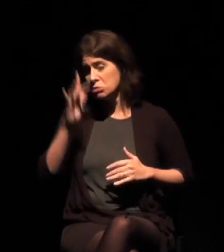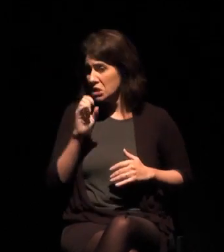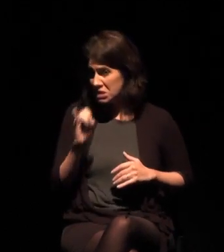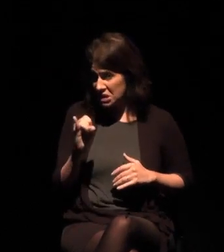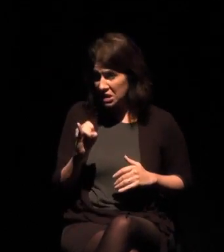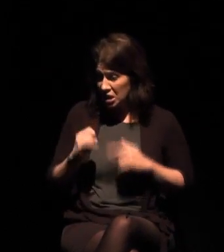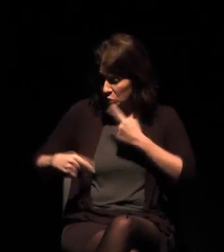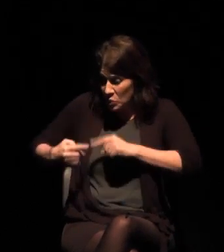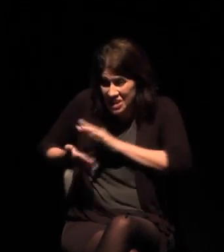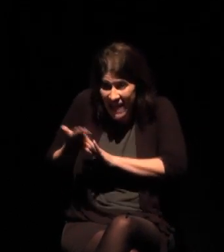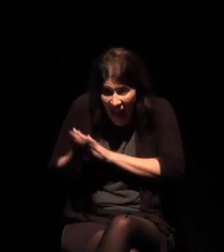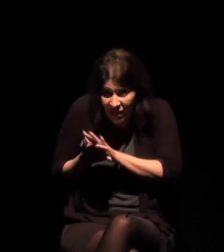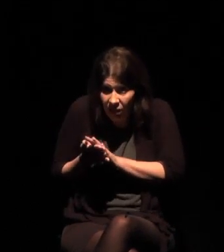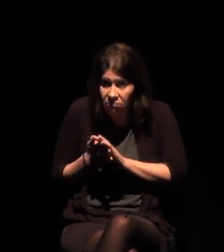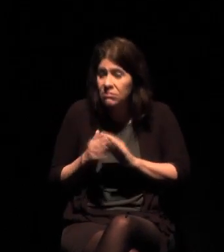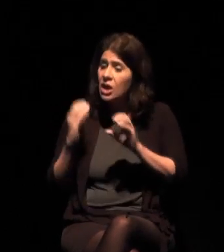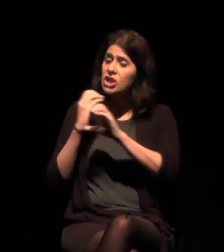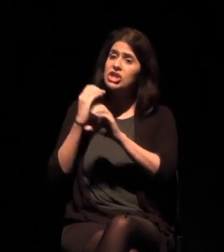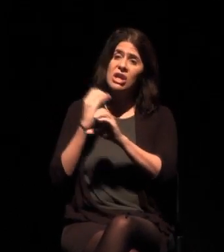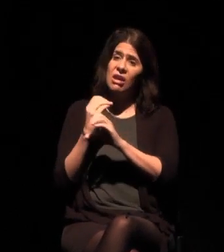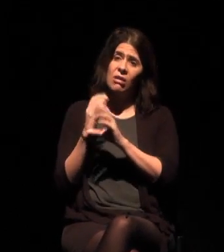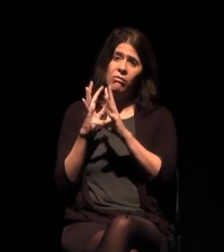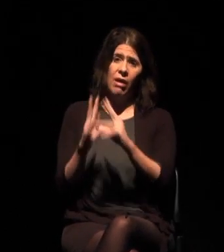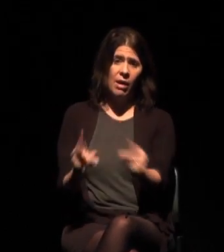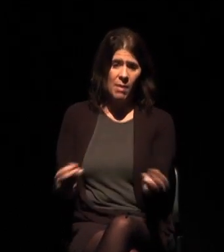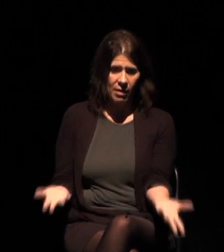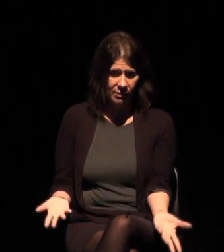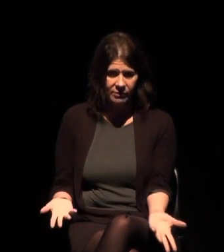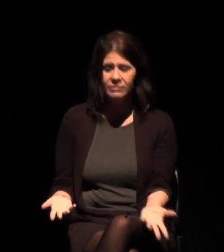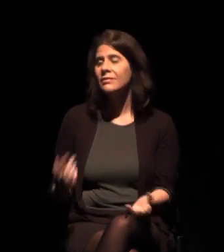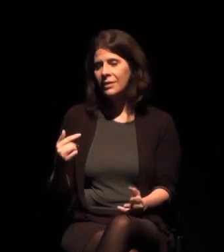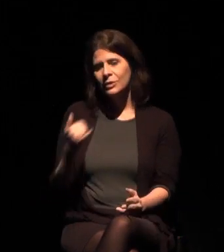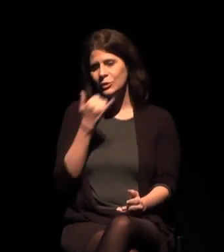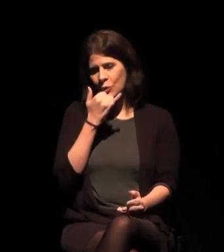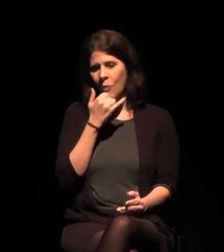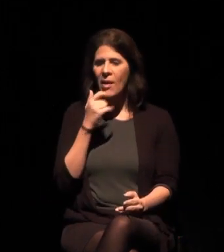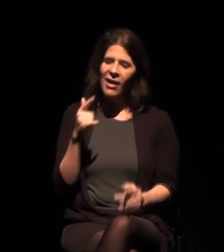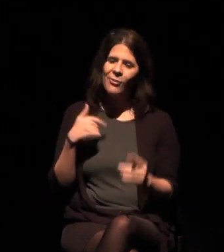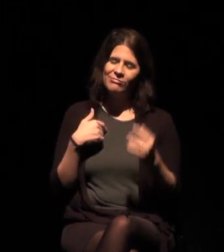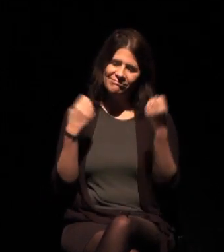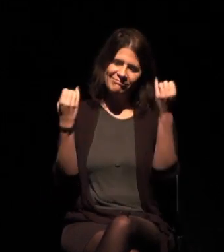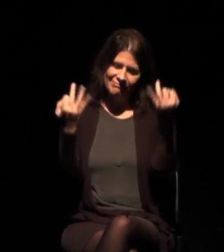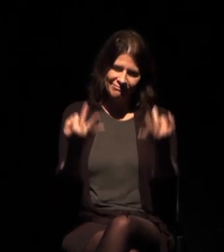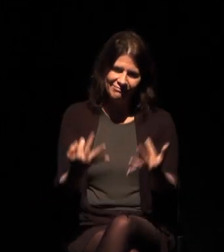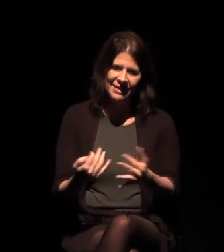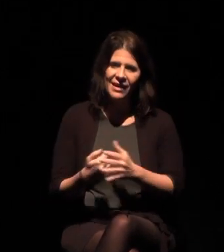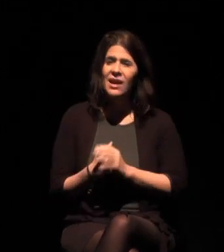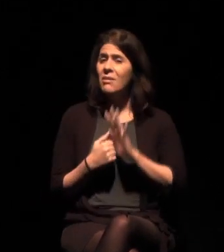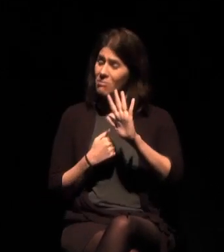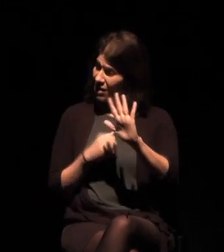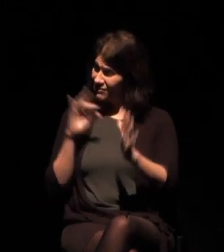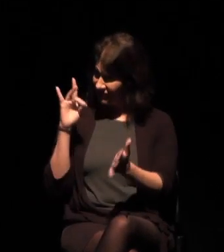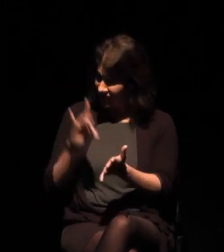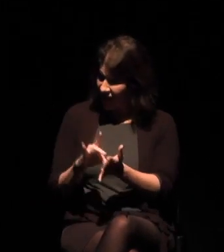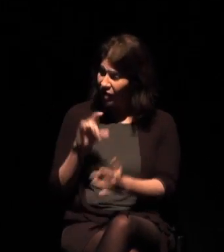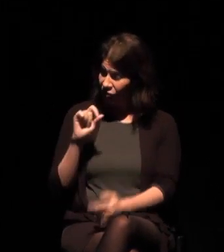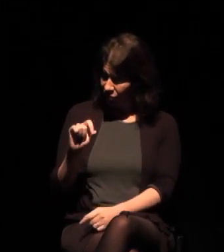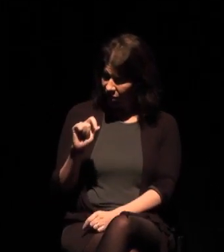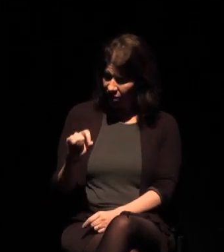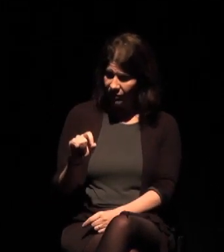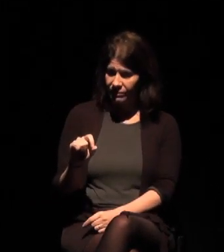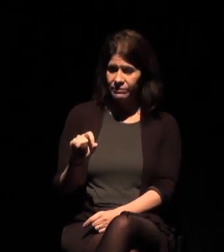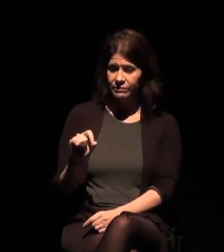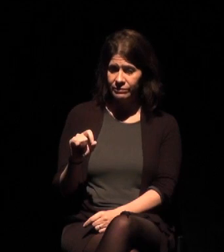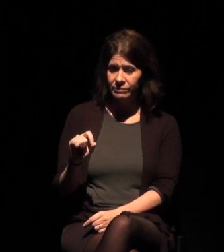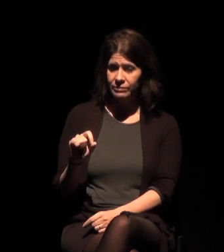não é a e peço desculpa é um exercício de retórica mas de facto também é verdade e ouvimos ainda